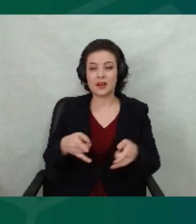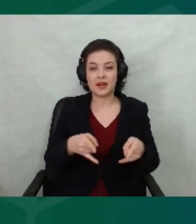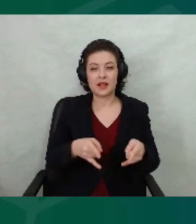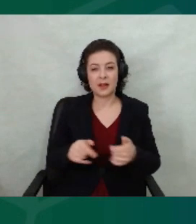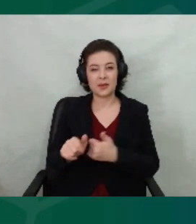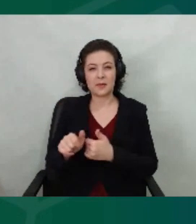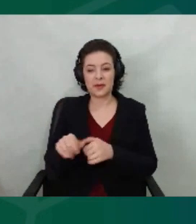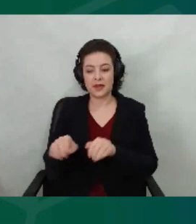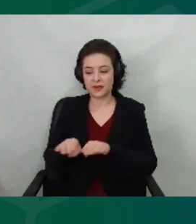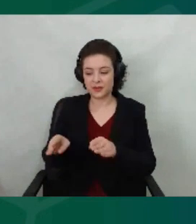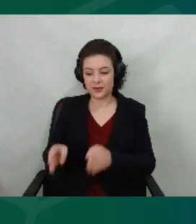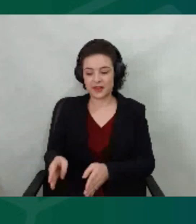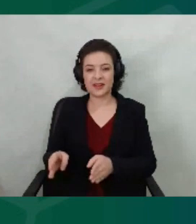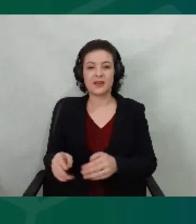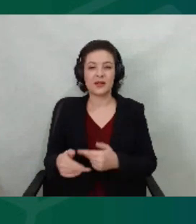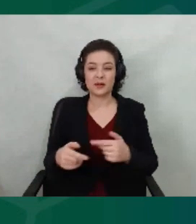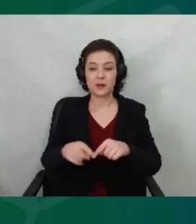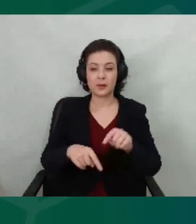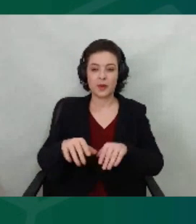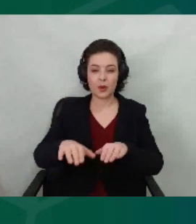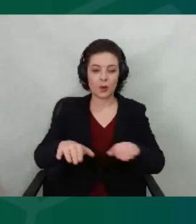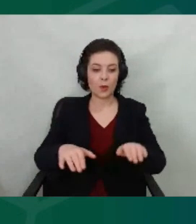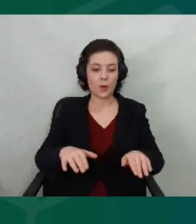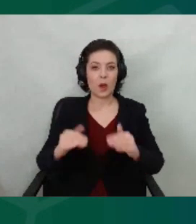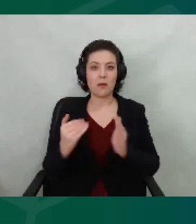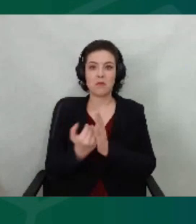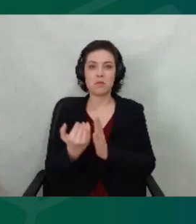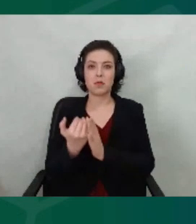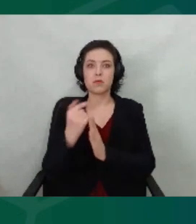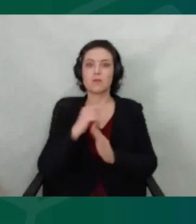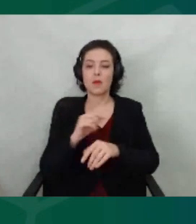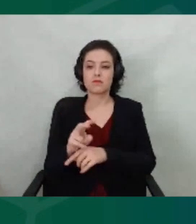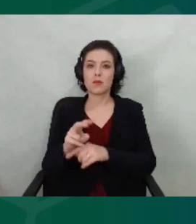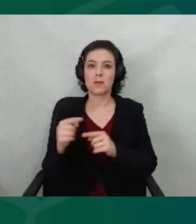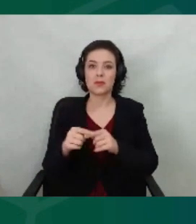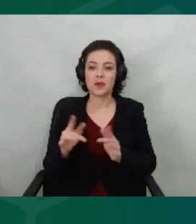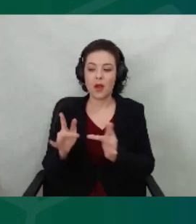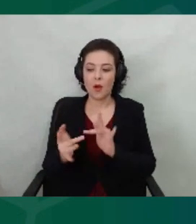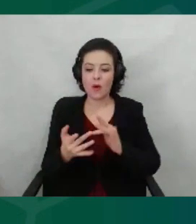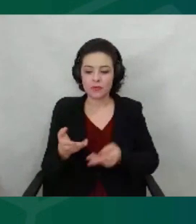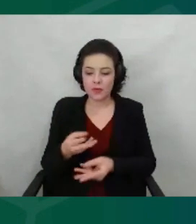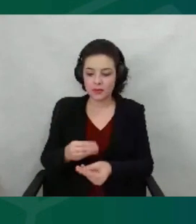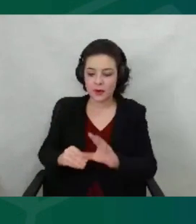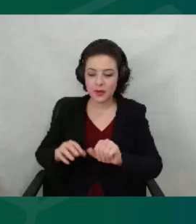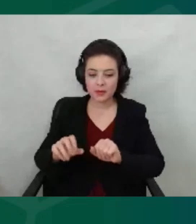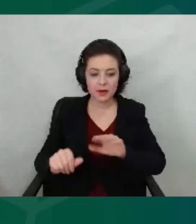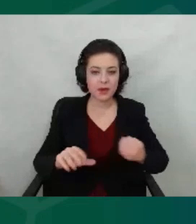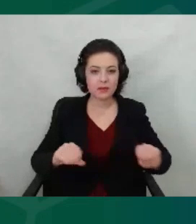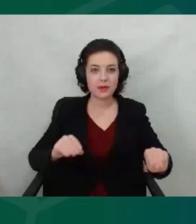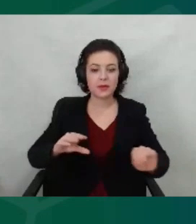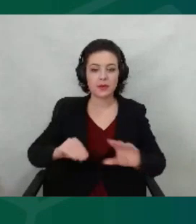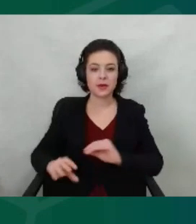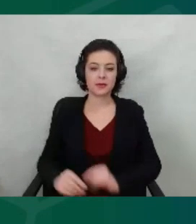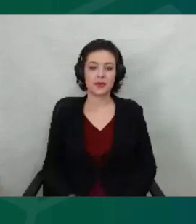superfícies que podem estar altamente contaminadas devido ao grande contato que a gente tem com as mãos. Pode passar para o próximo, por